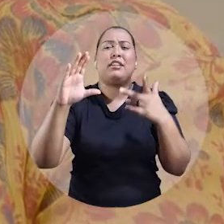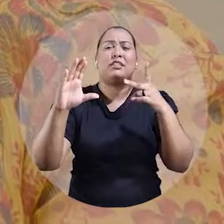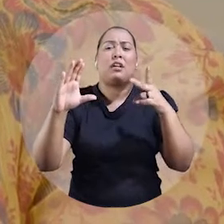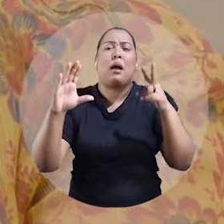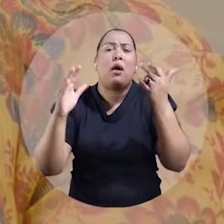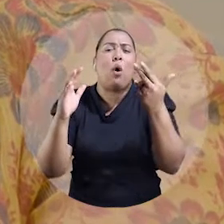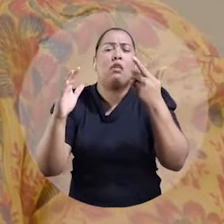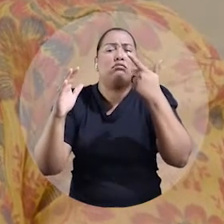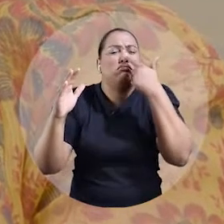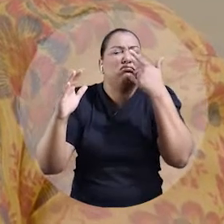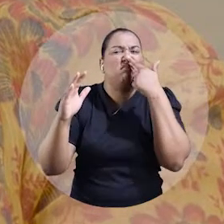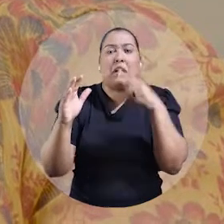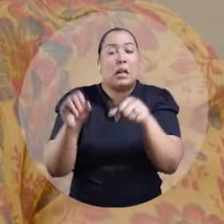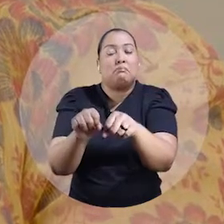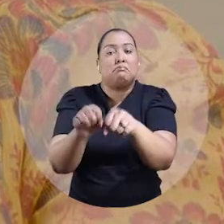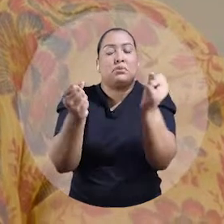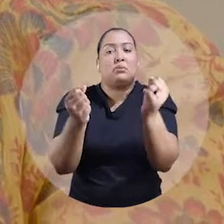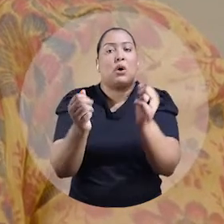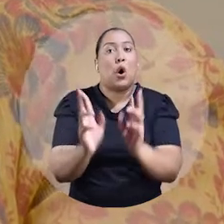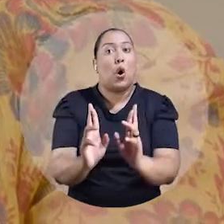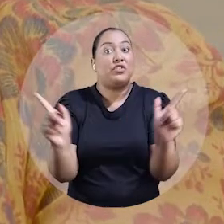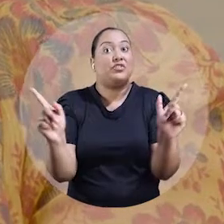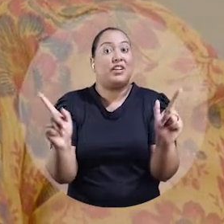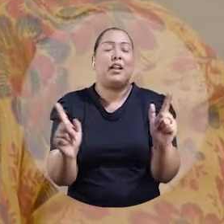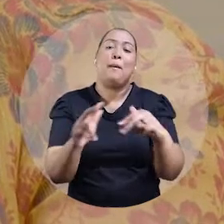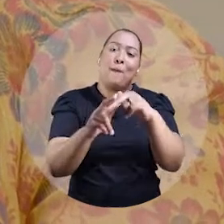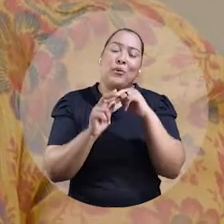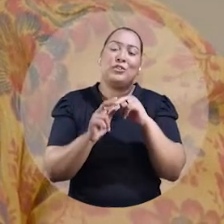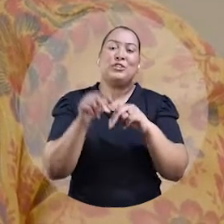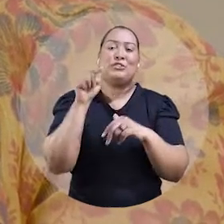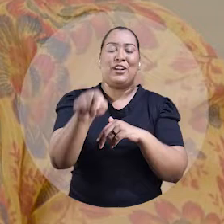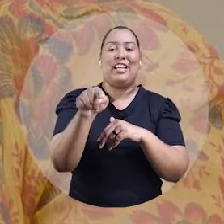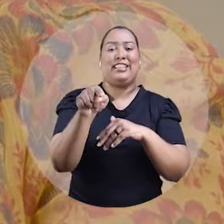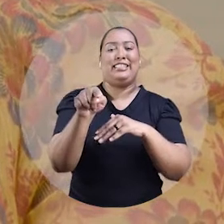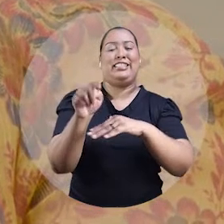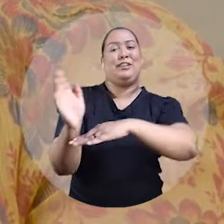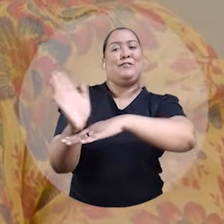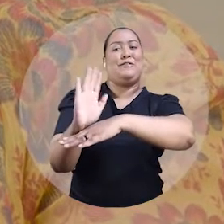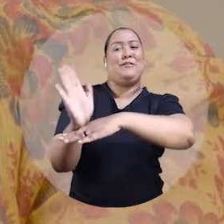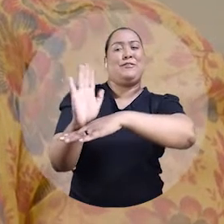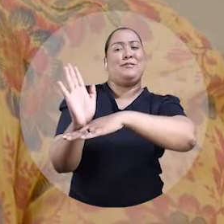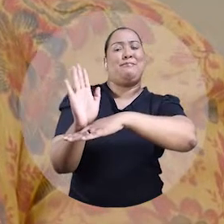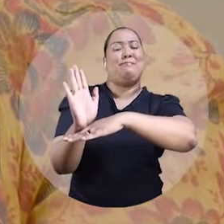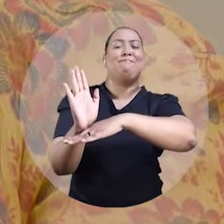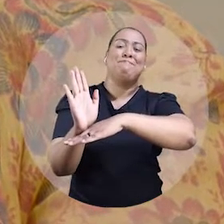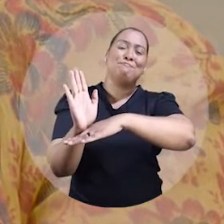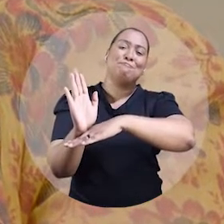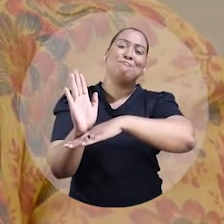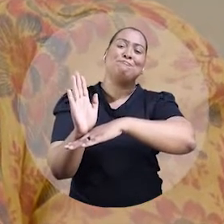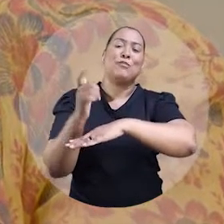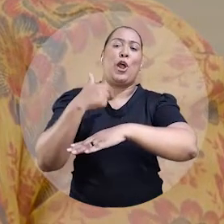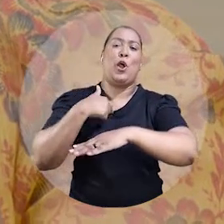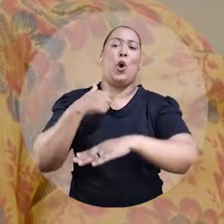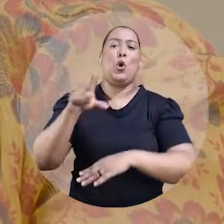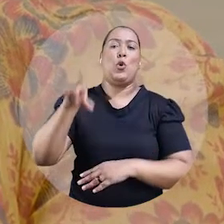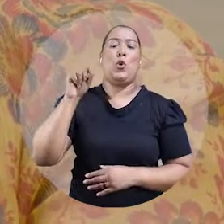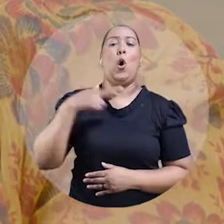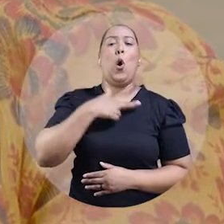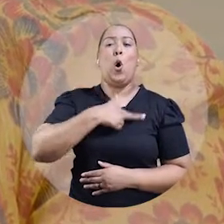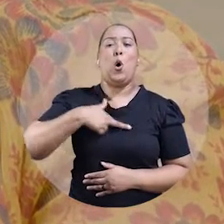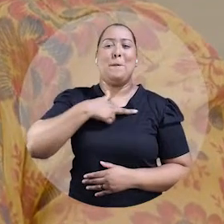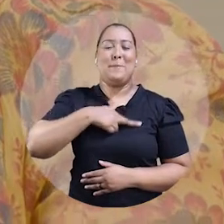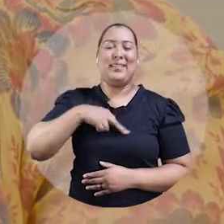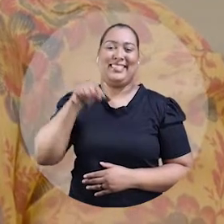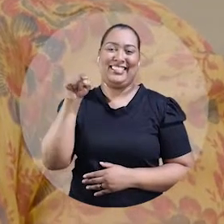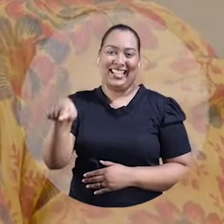intimista, mais intimista, né, que ela tem. Então, A Hora da Estrela, né, seria o romance que eu